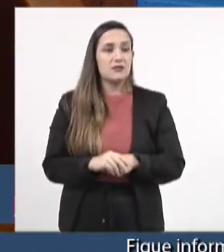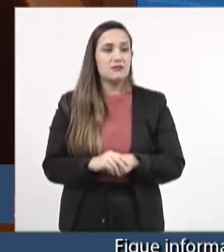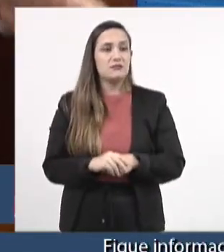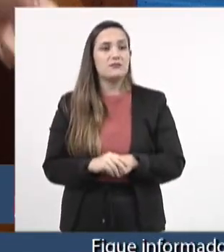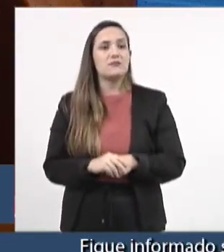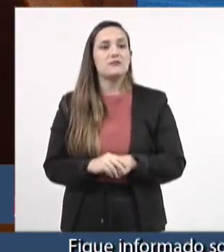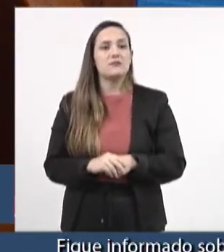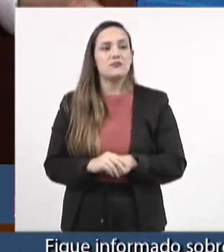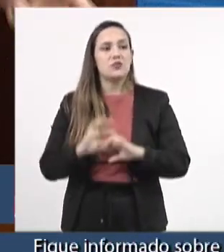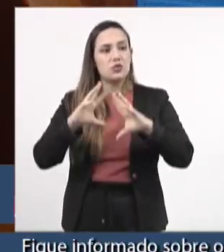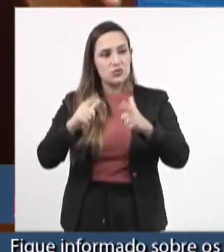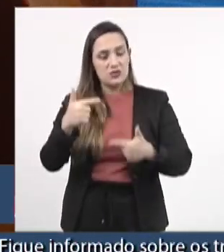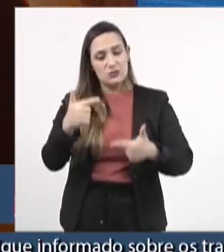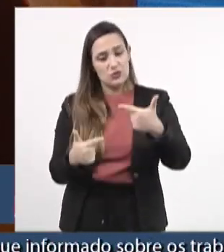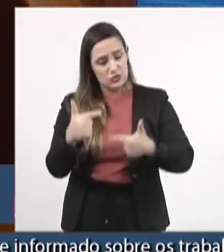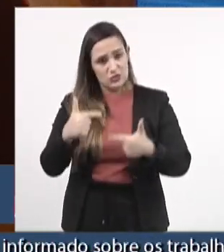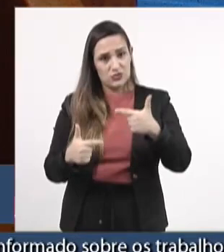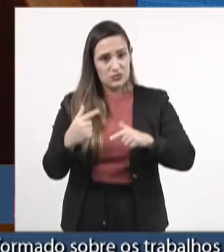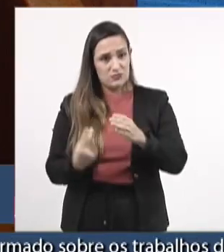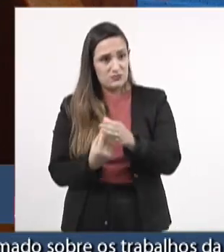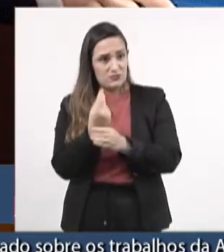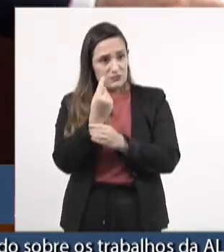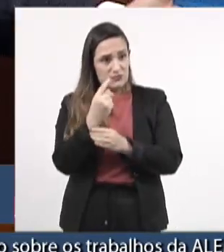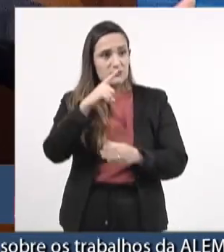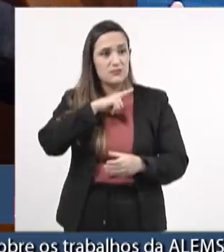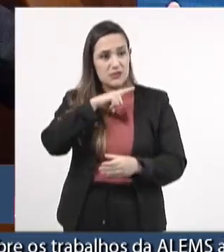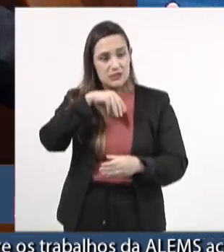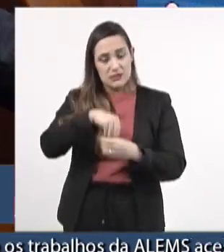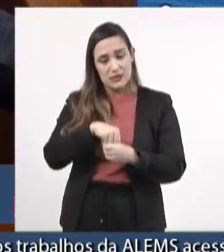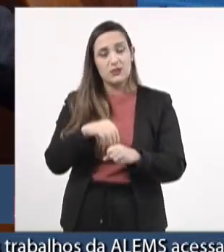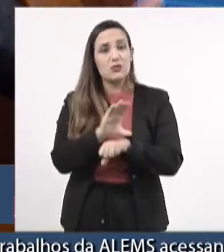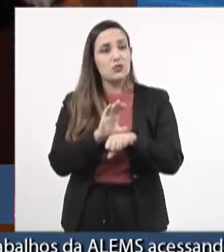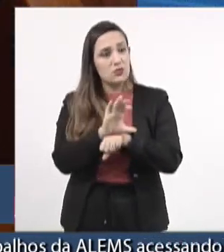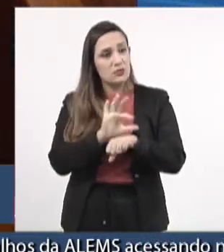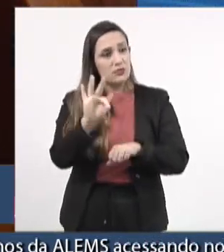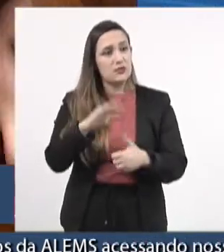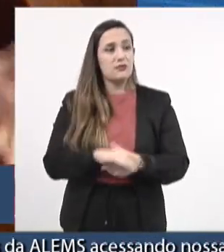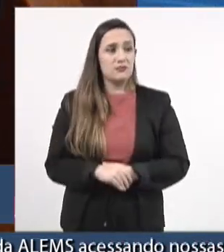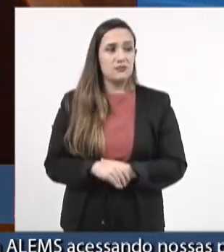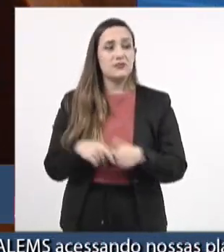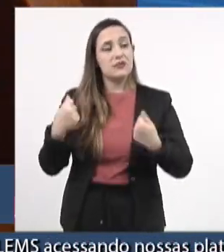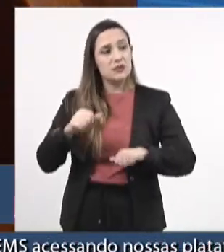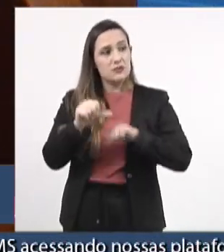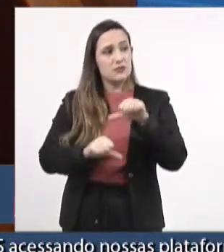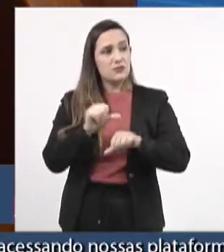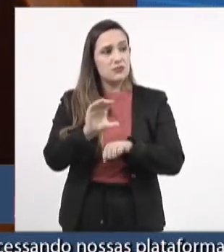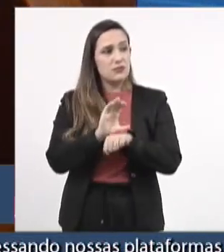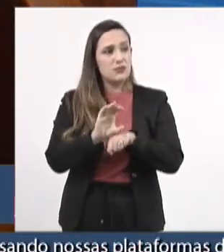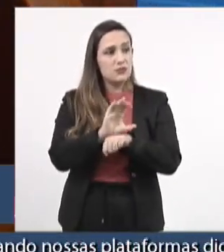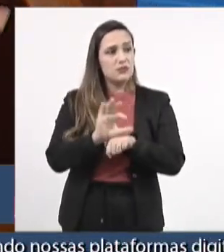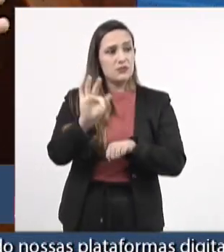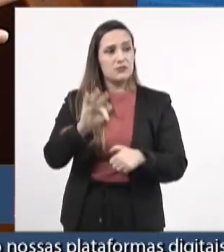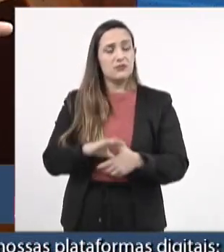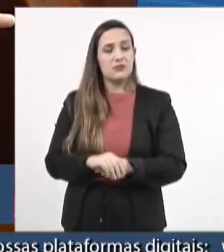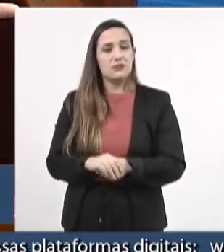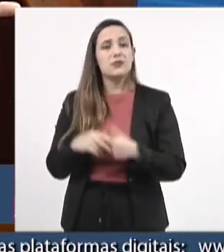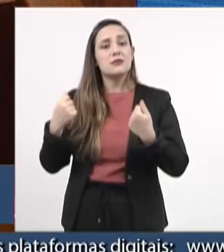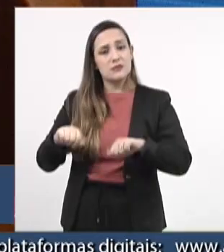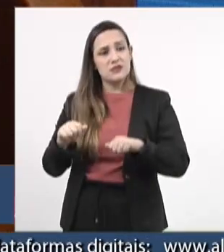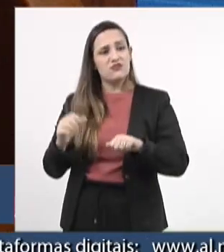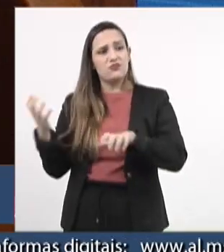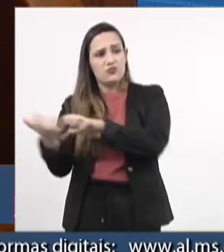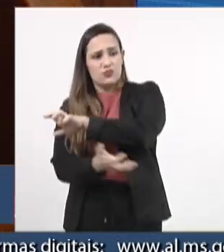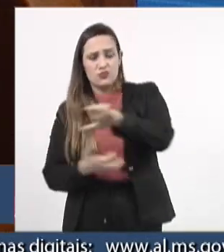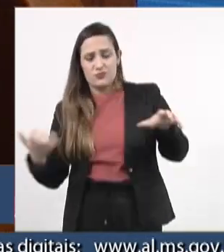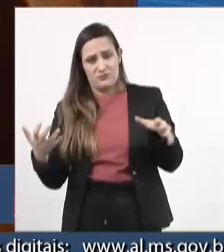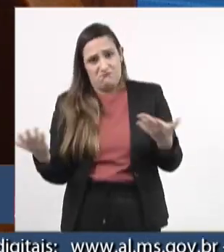mercado, toda a política capitalista está lá prevista na Constituição, né? Ele tem que mudar a Constituição e ele tem que fazer uma revolução,